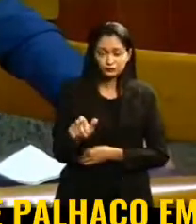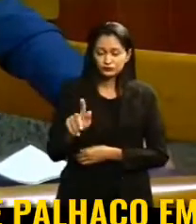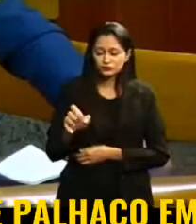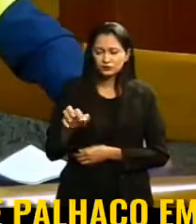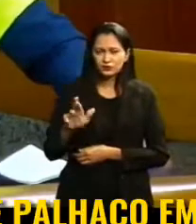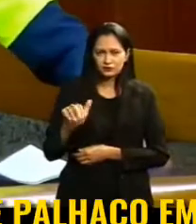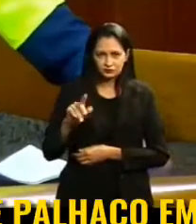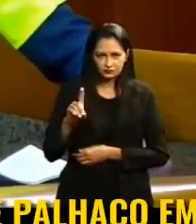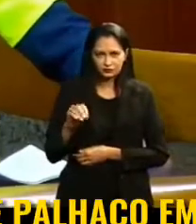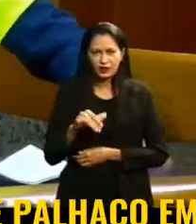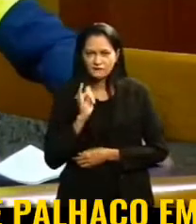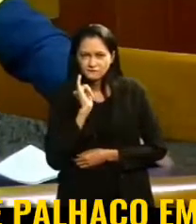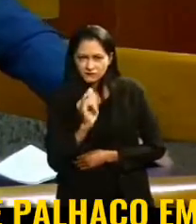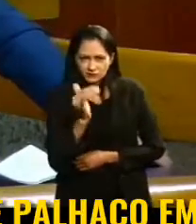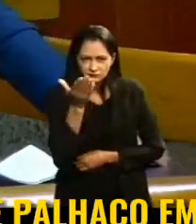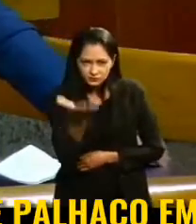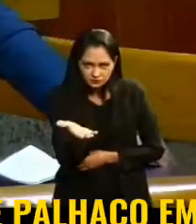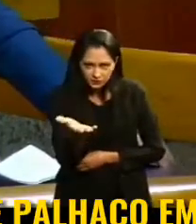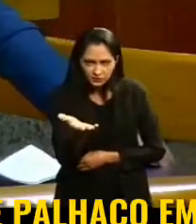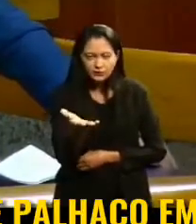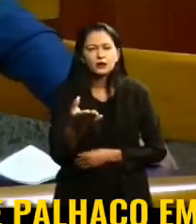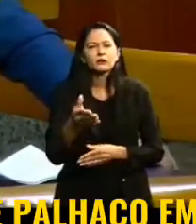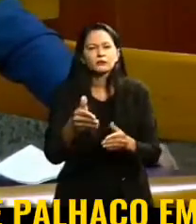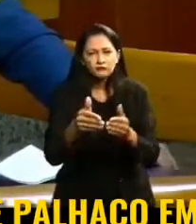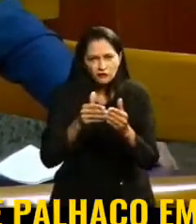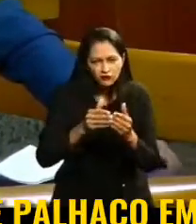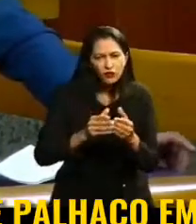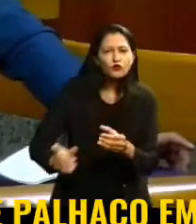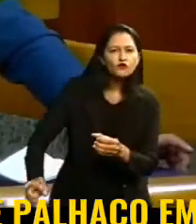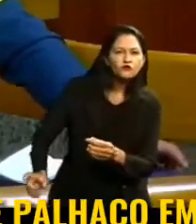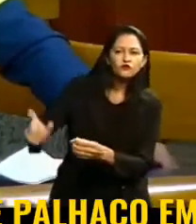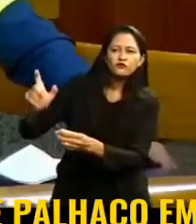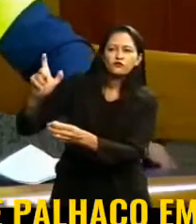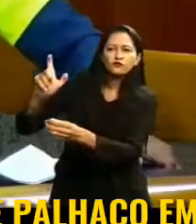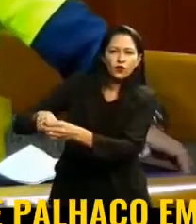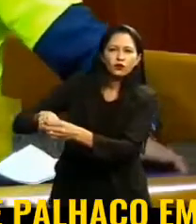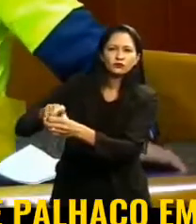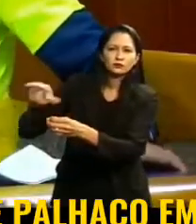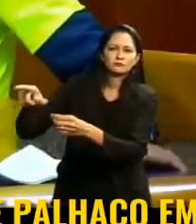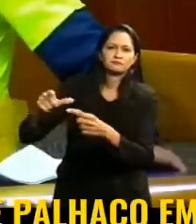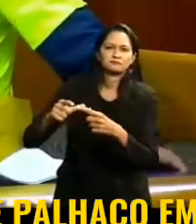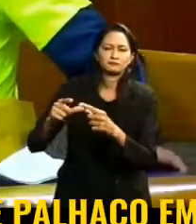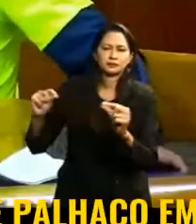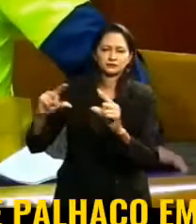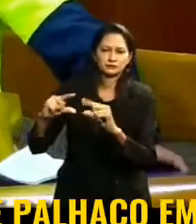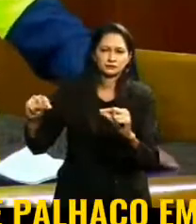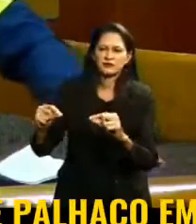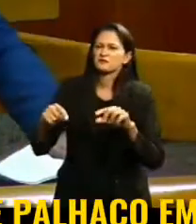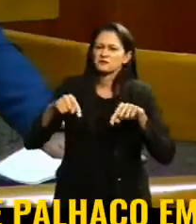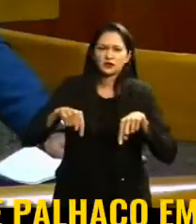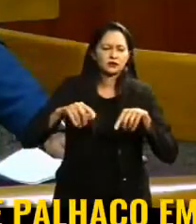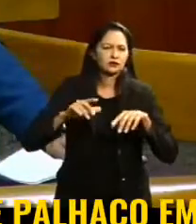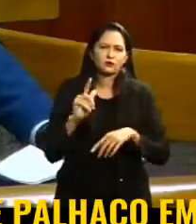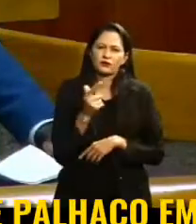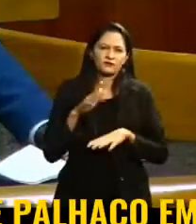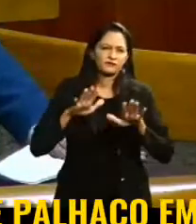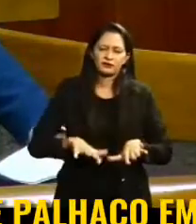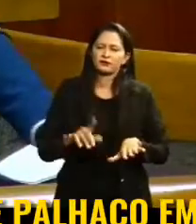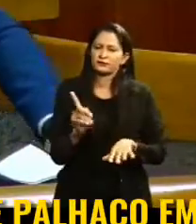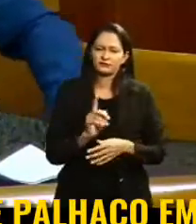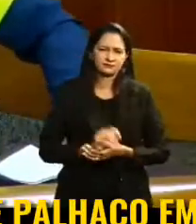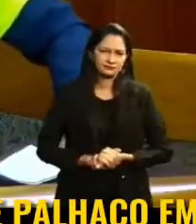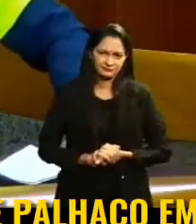secretário, volte para a sua, para o seu distrito, que é Brasília. Não fique mais aqui em Goiânia, não.